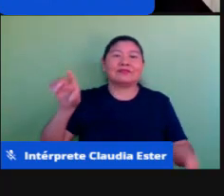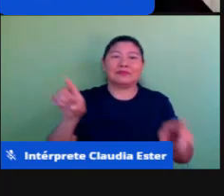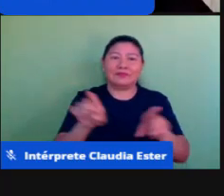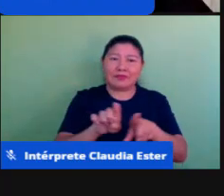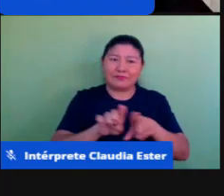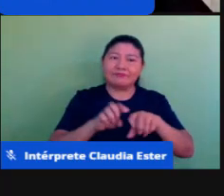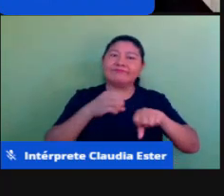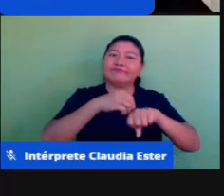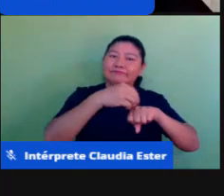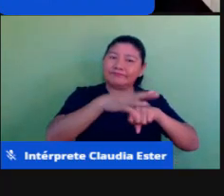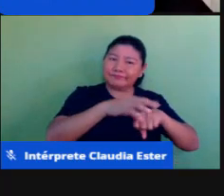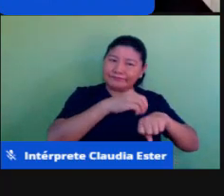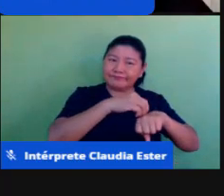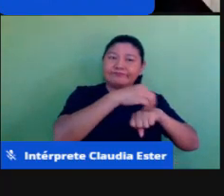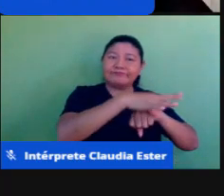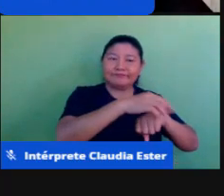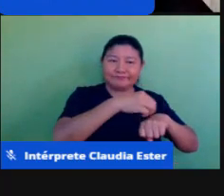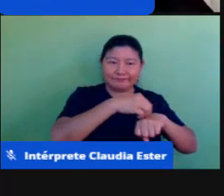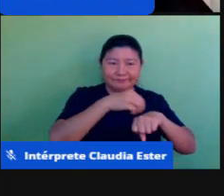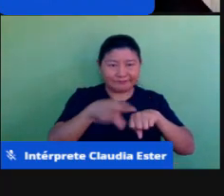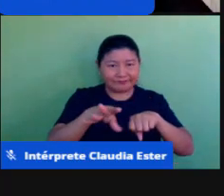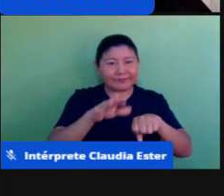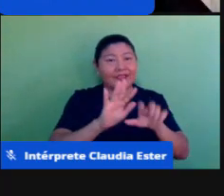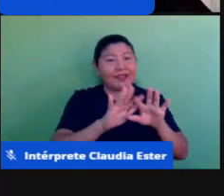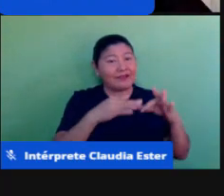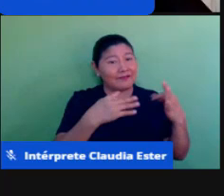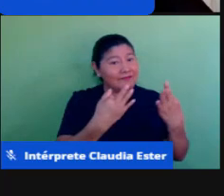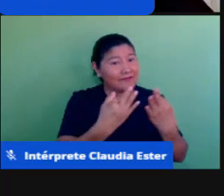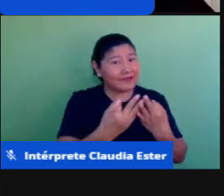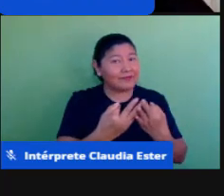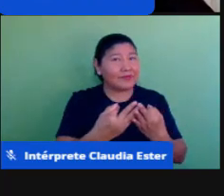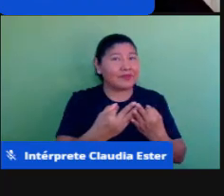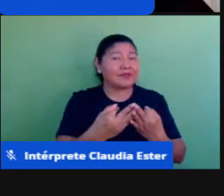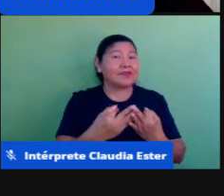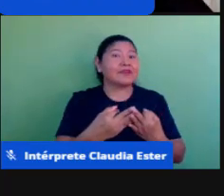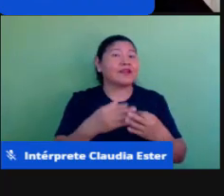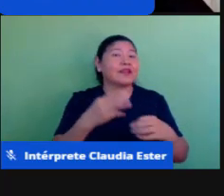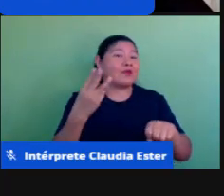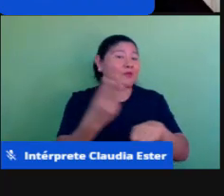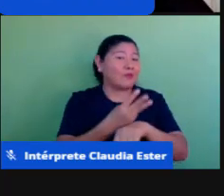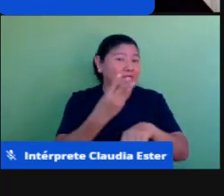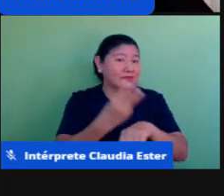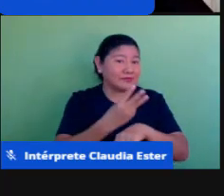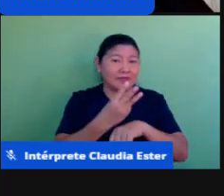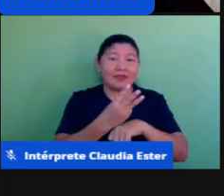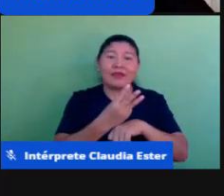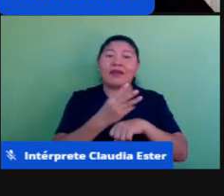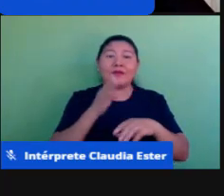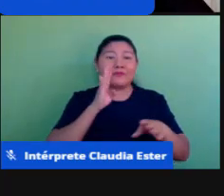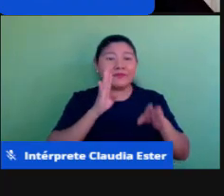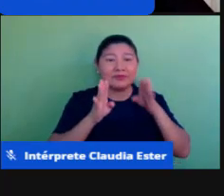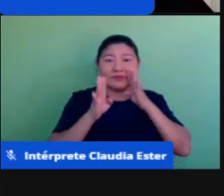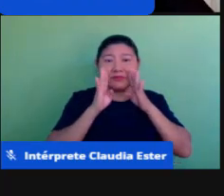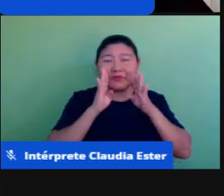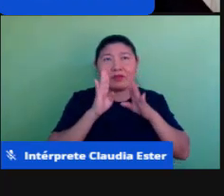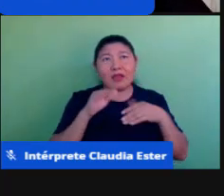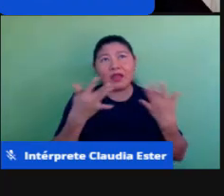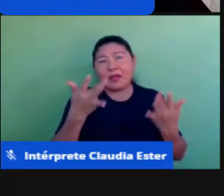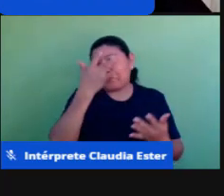no WhatsApp, compartilhando com a família. E para quem não tem a rede, a internet ou